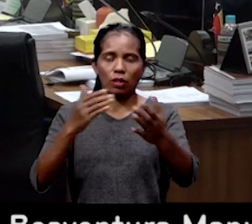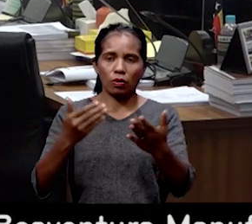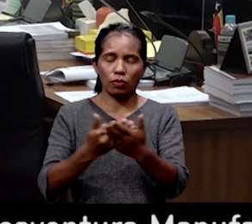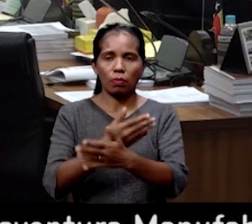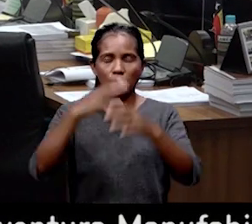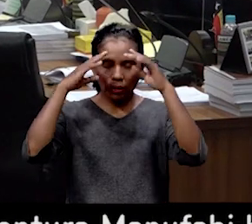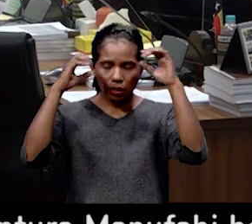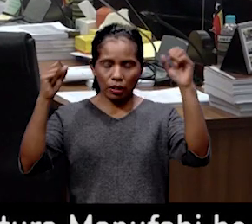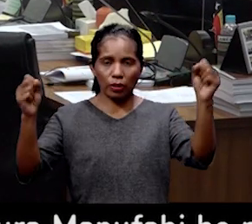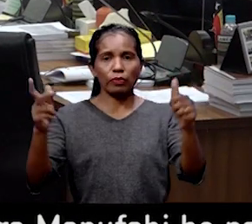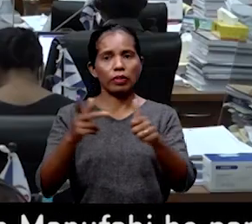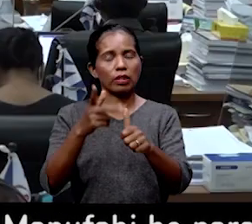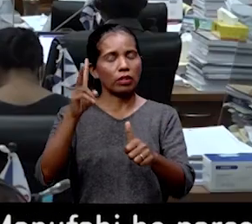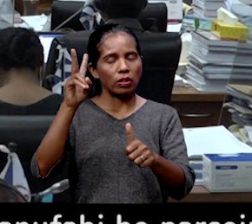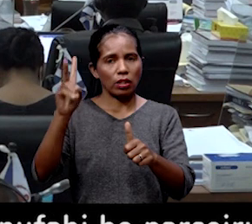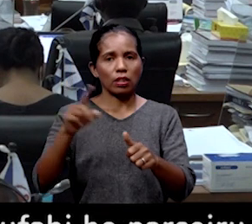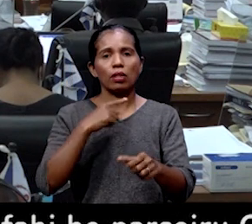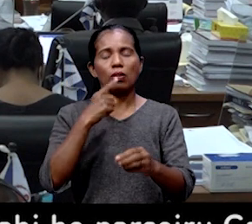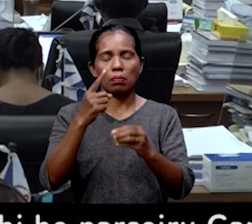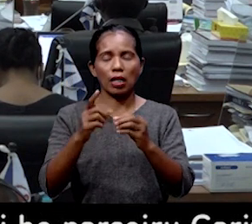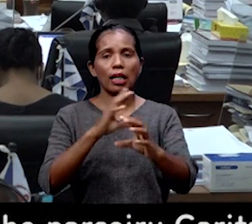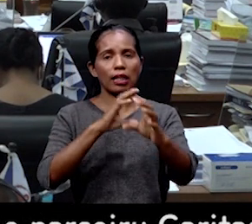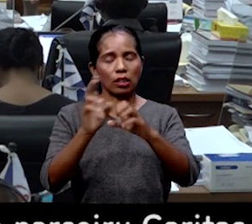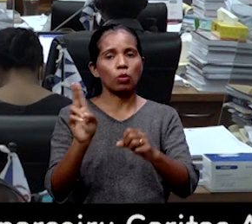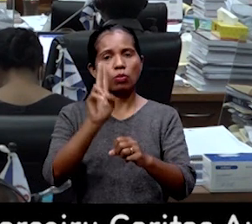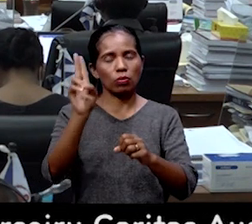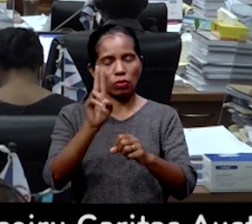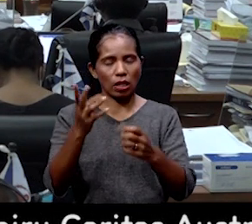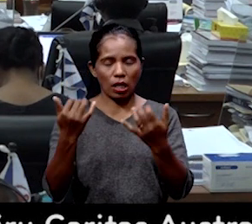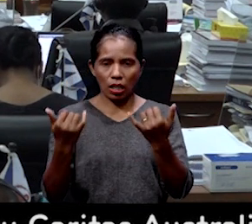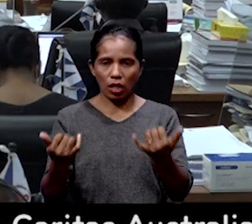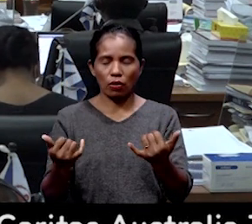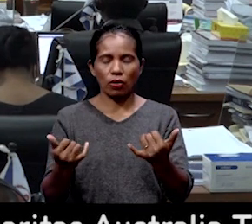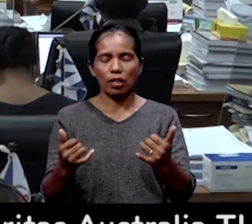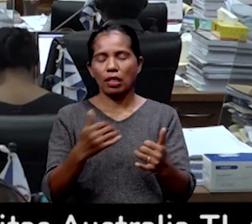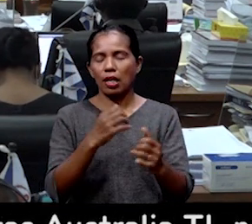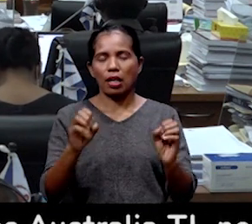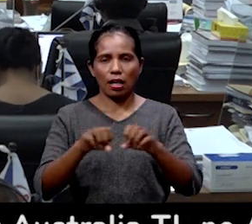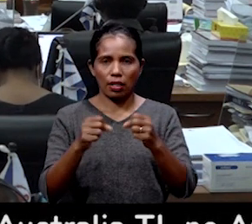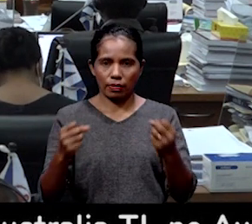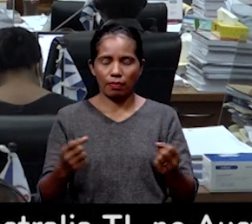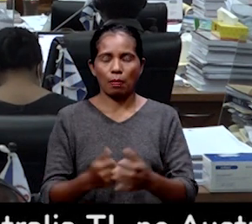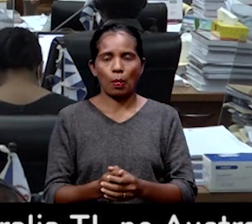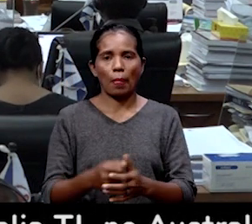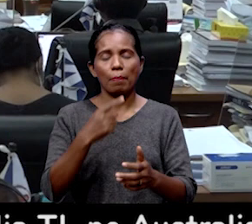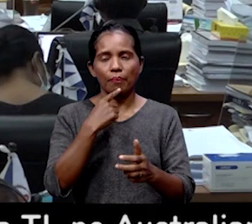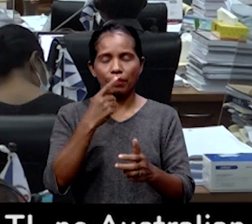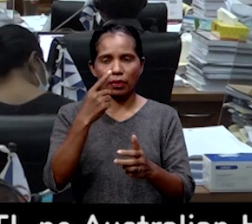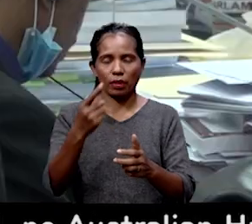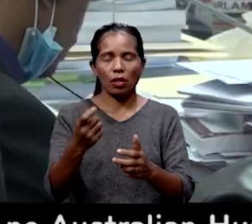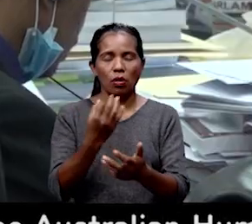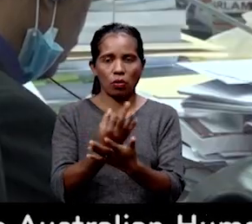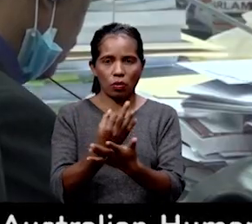rua Horazão careta hirak nebe utiliza dodão nia condição la estável. Aniceto argumenta custo